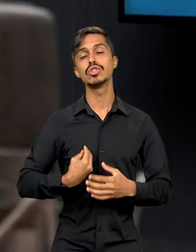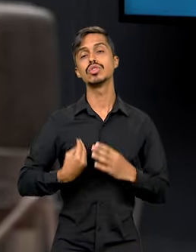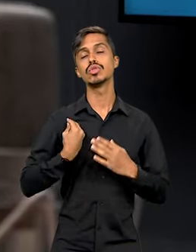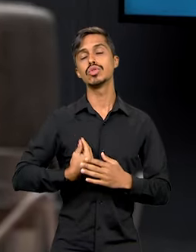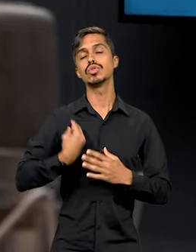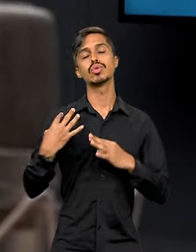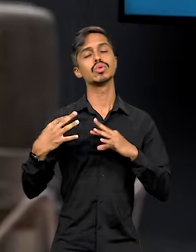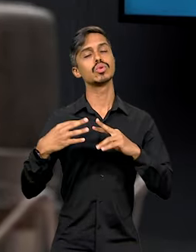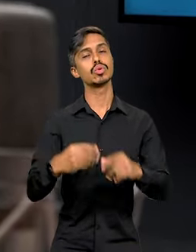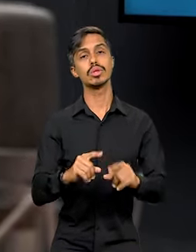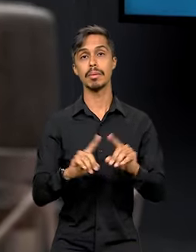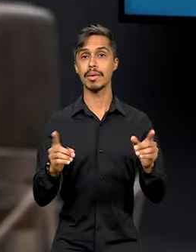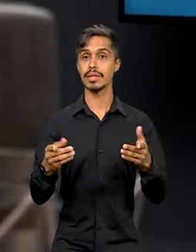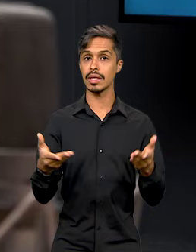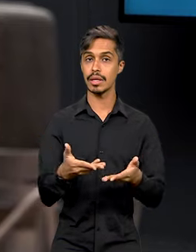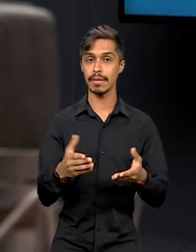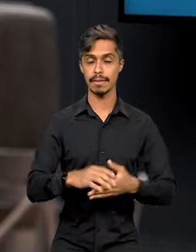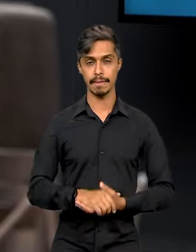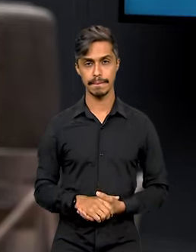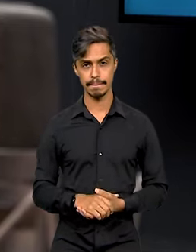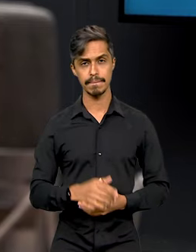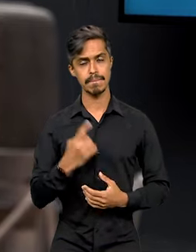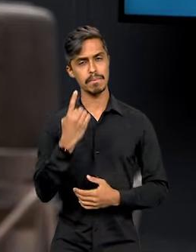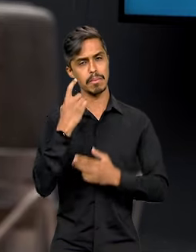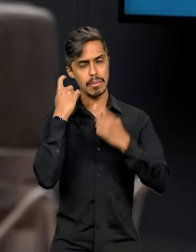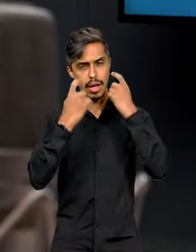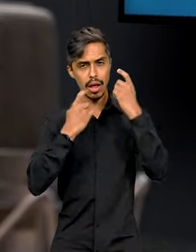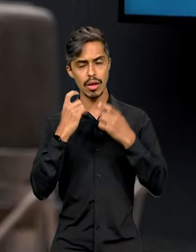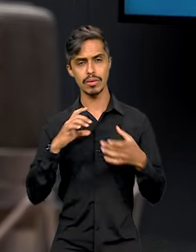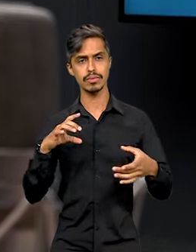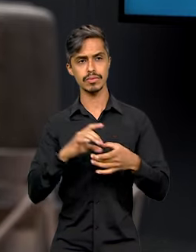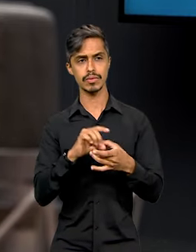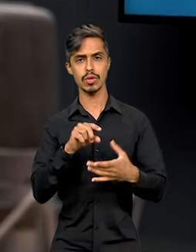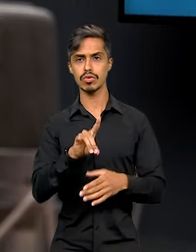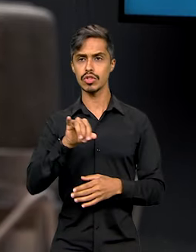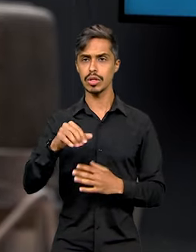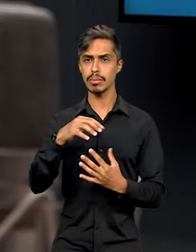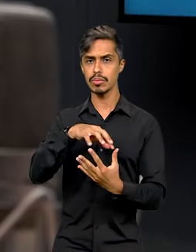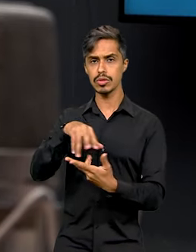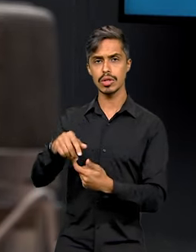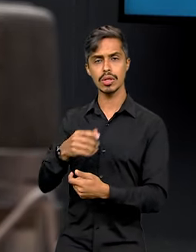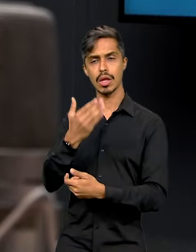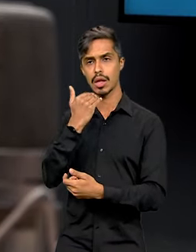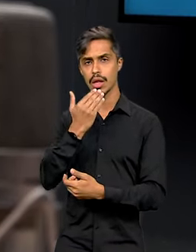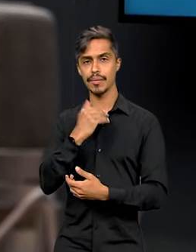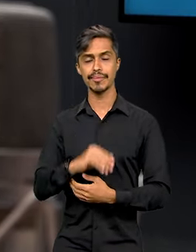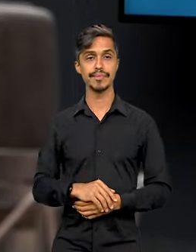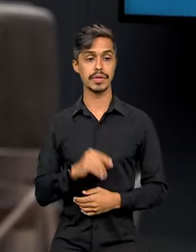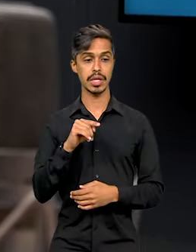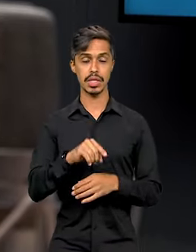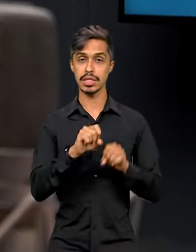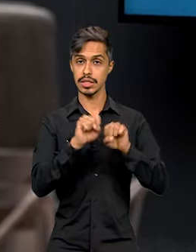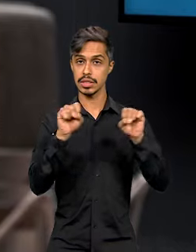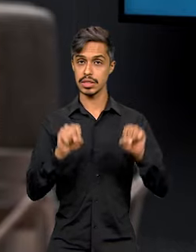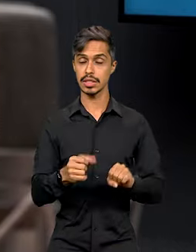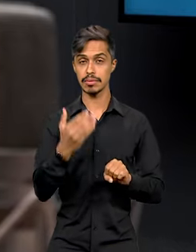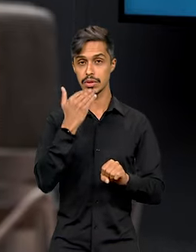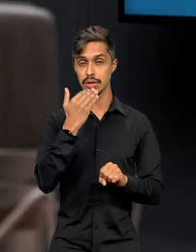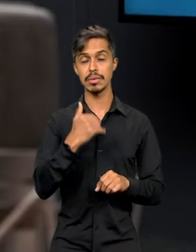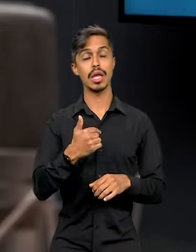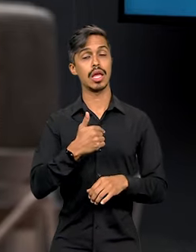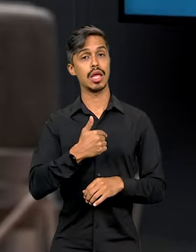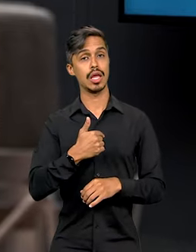toda sua vida mas agora uma das preocupações que está vinculadas com dia mundial de alimentação é que esse sistema